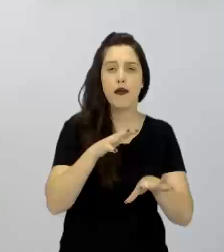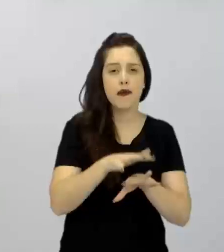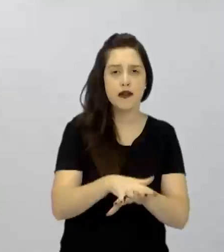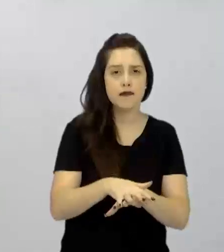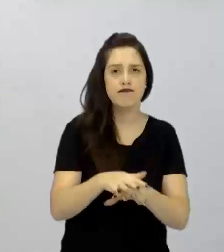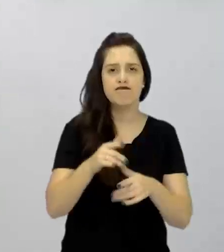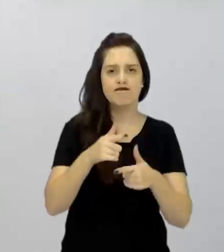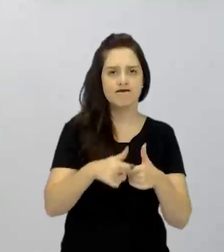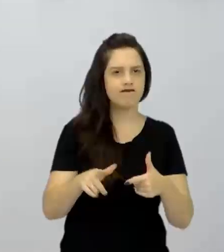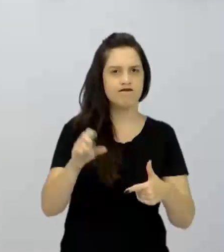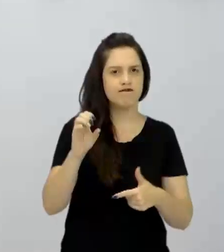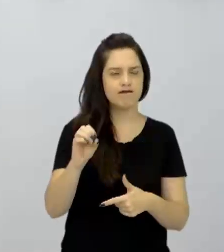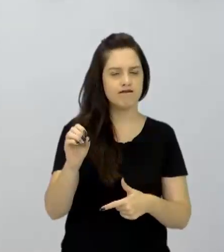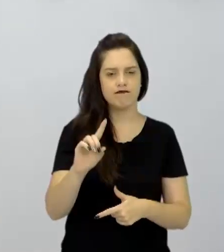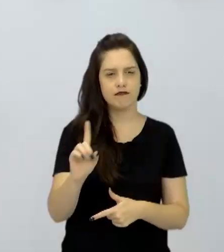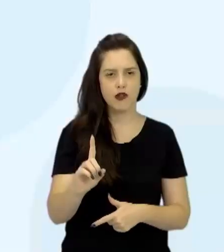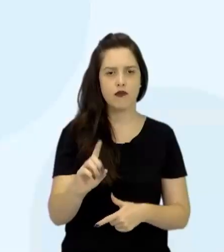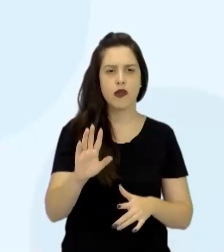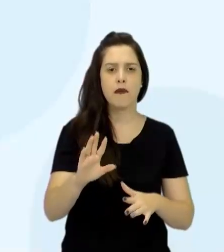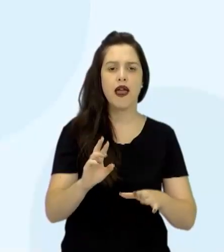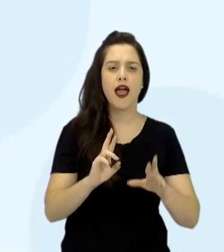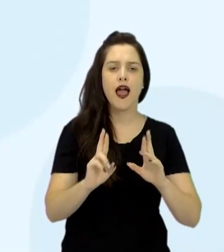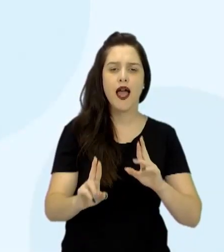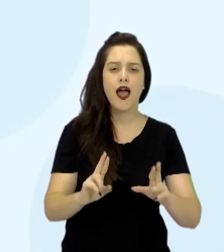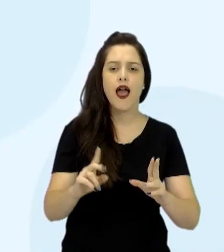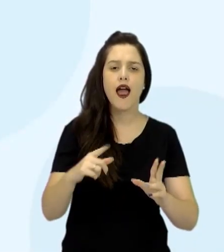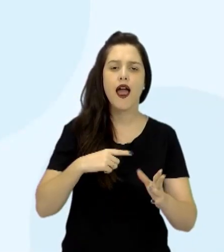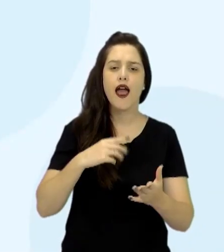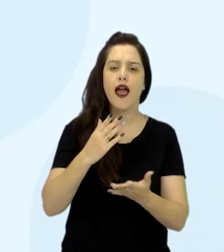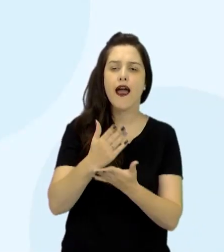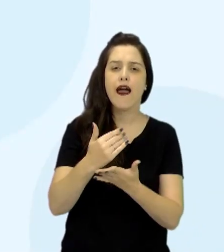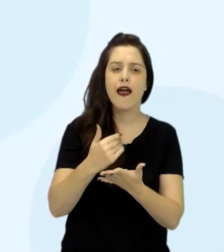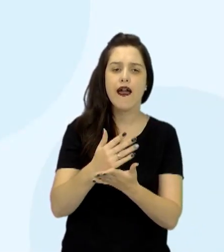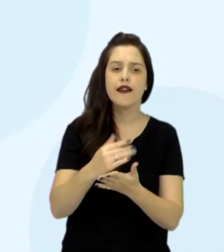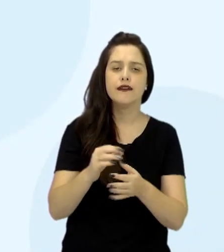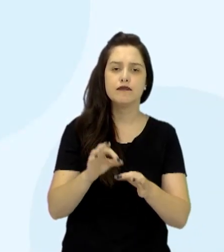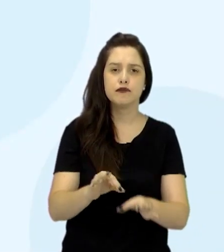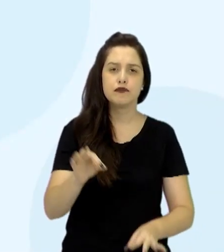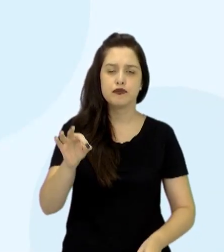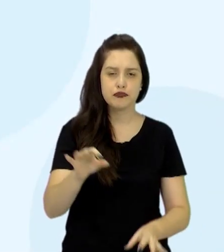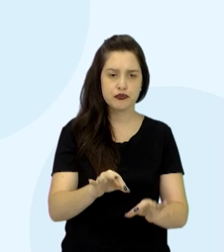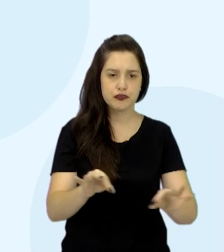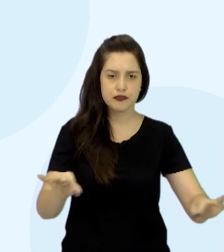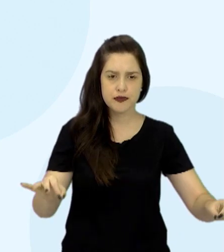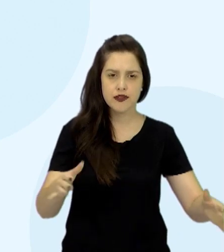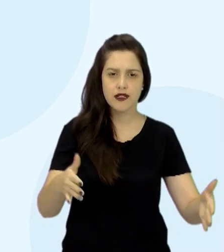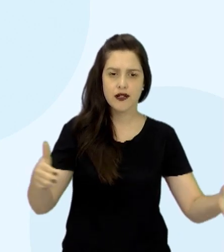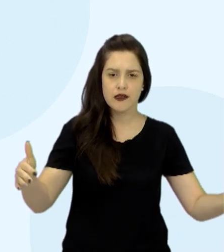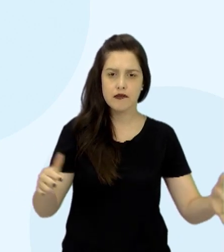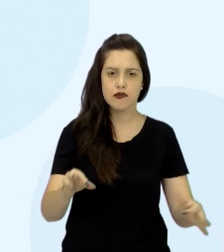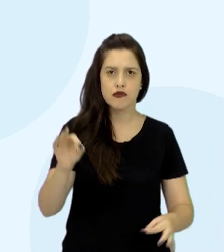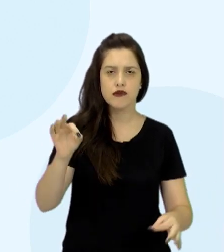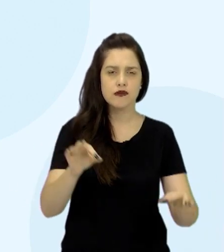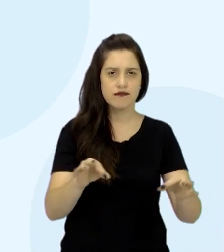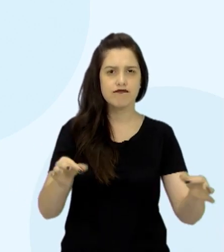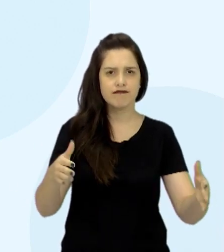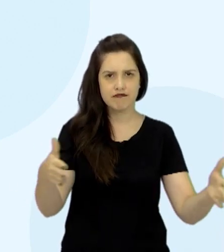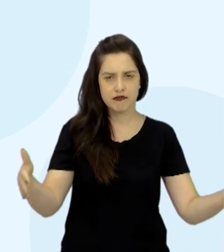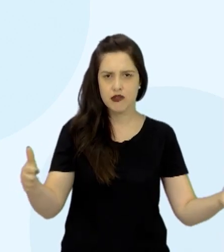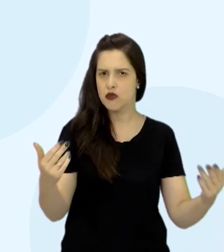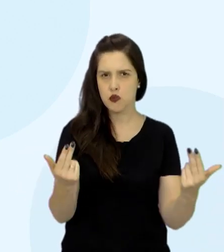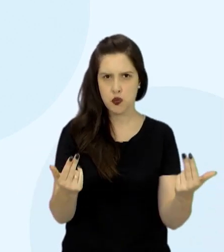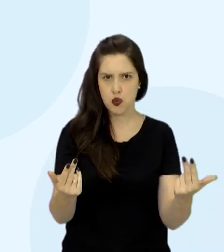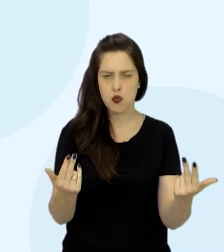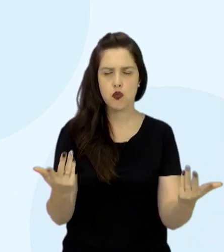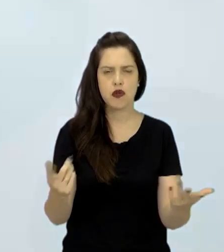zero. A razão entre elas será a divisão da medida de uma grandeza pela medida de outra grandeza. Então, na